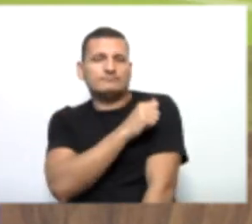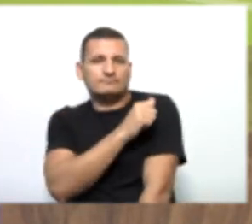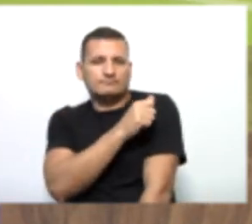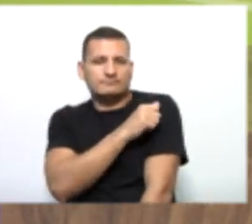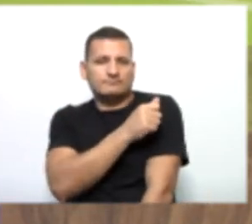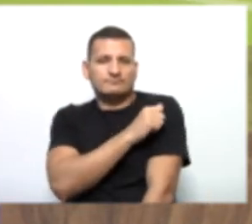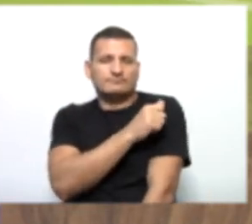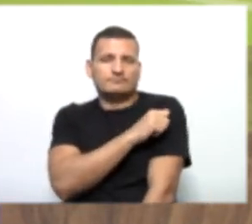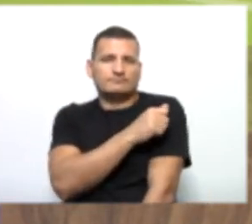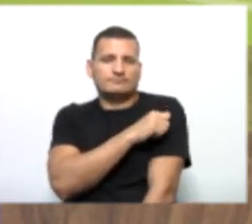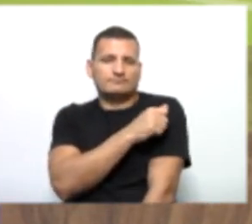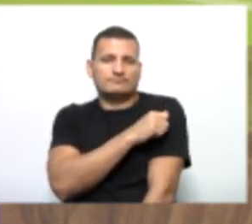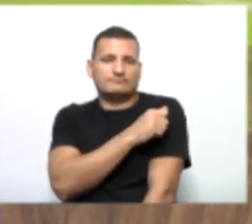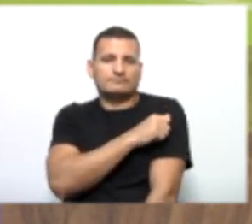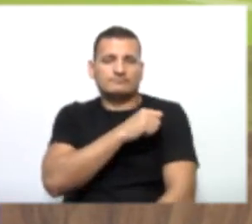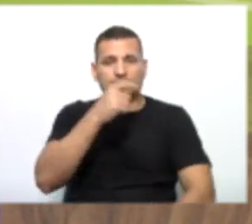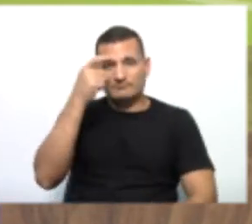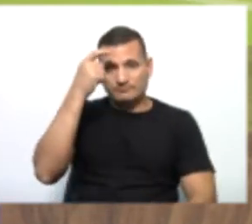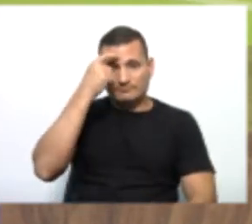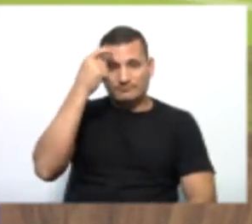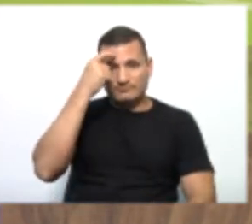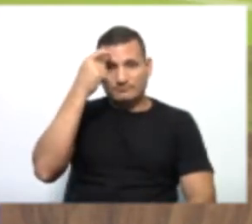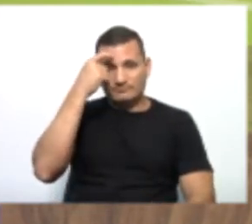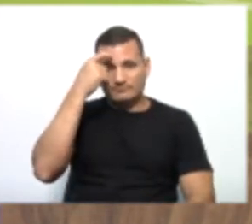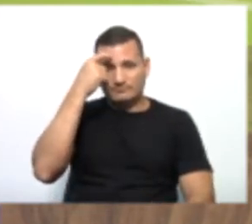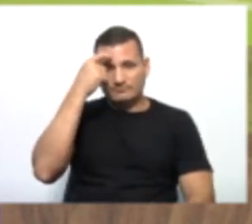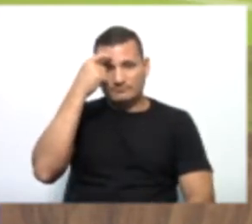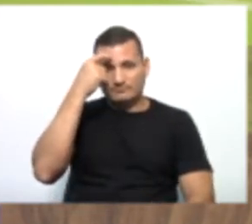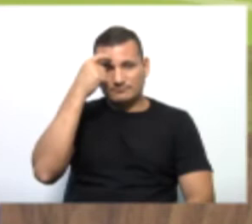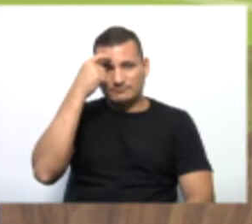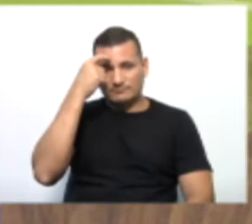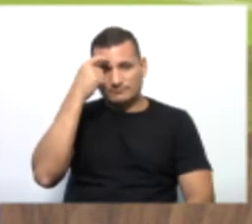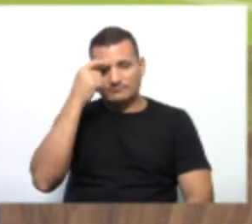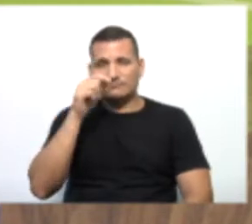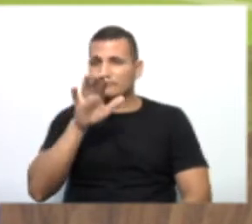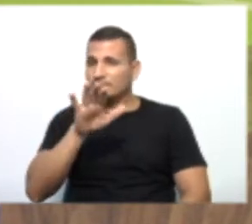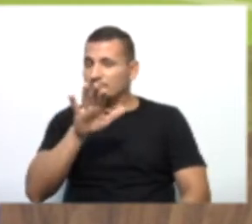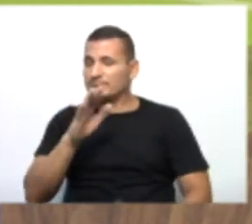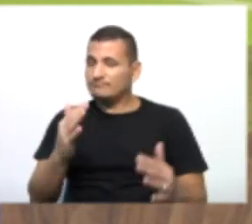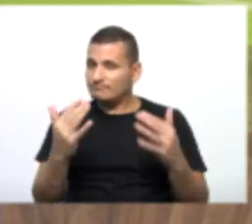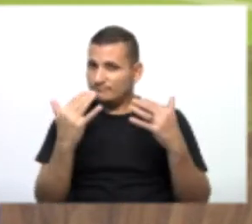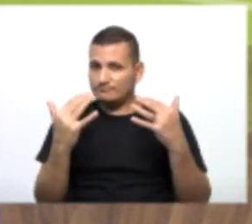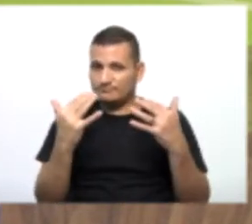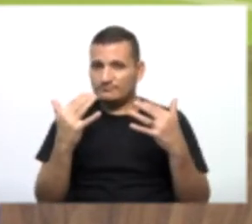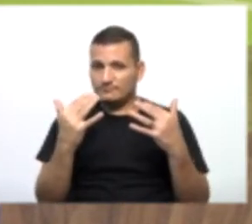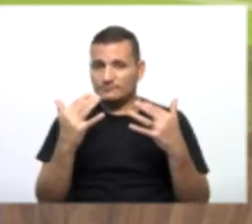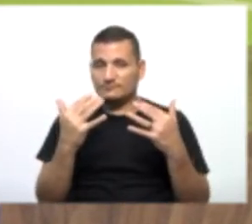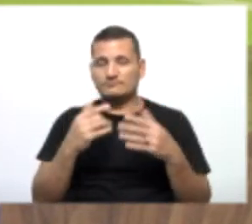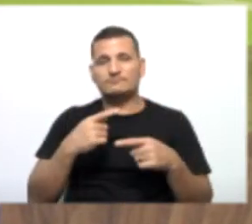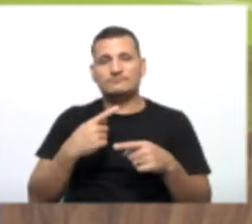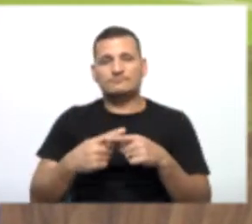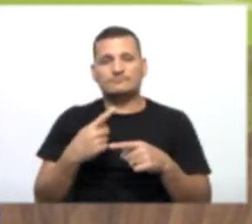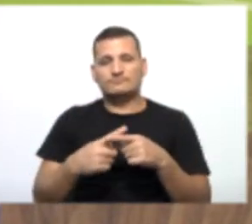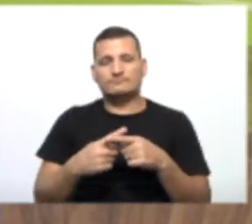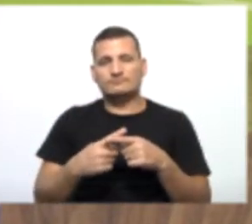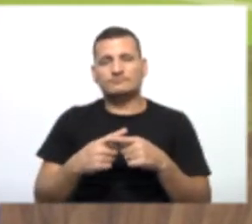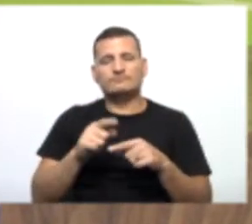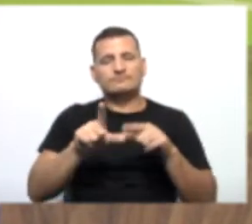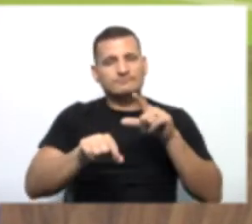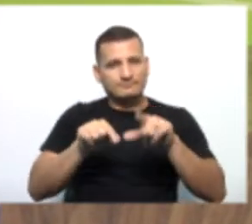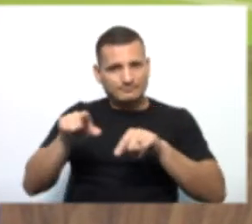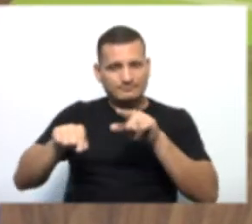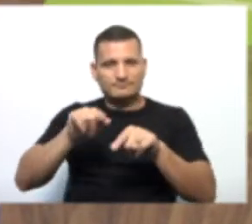conscientizem, né, desse tipo de situação. Vejam bem, prestem bastante atenção, porque a coleta